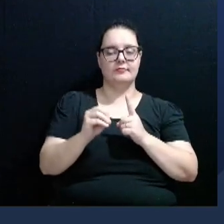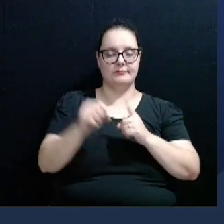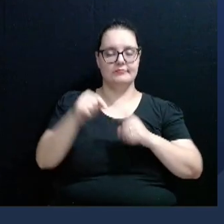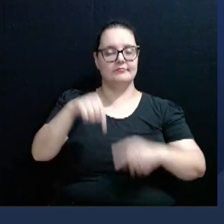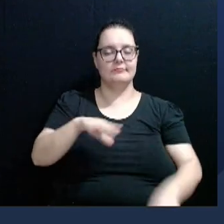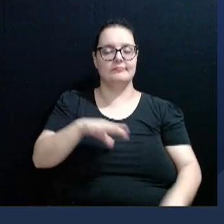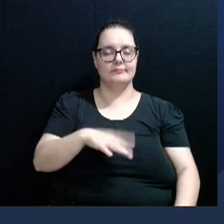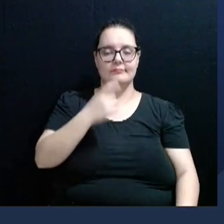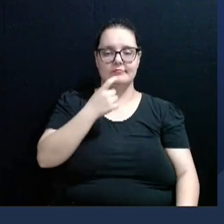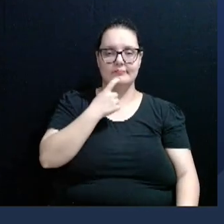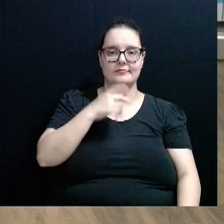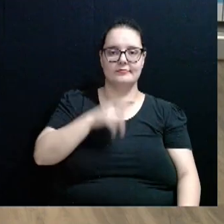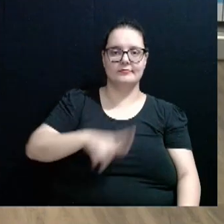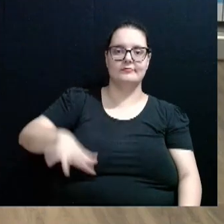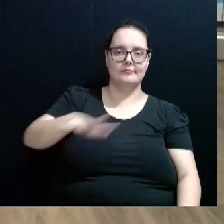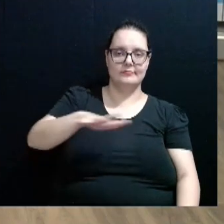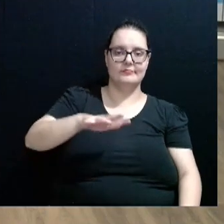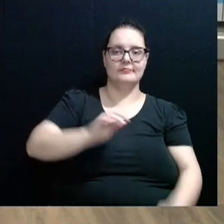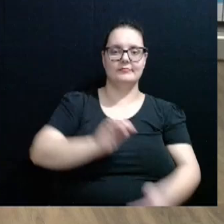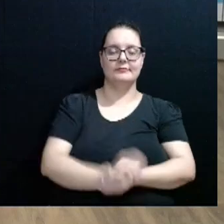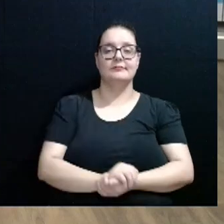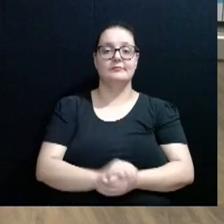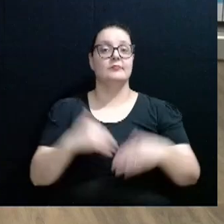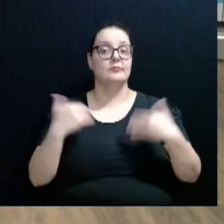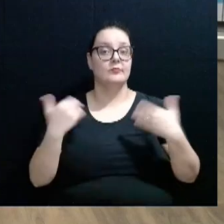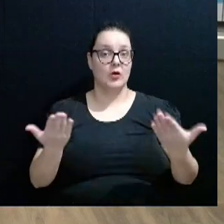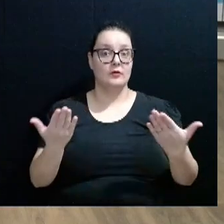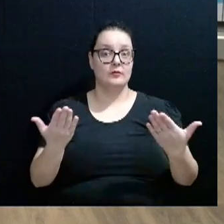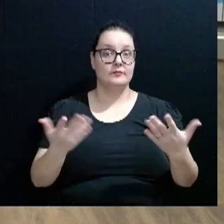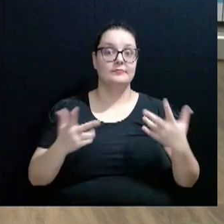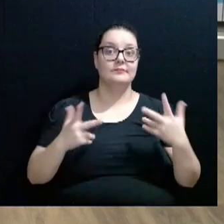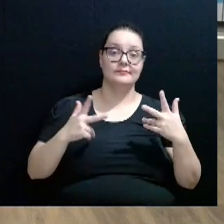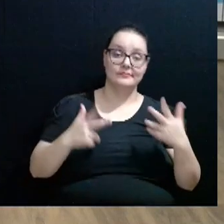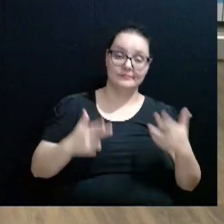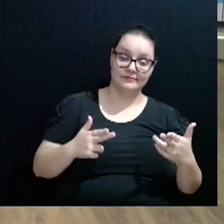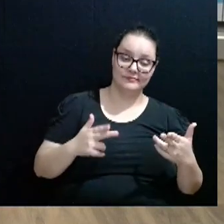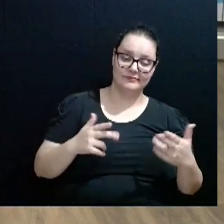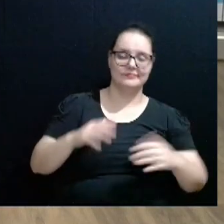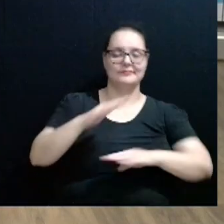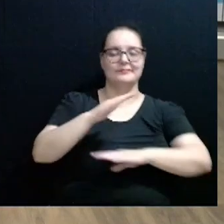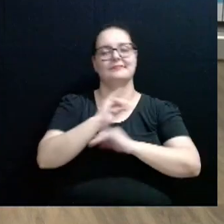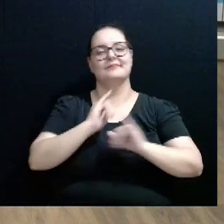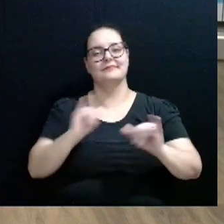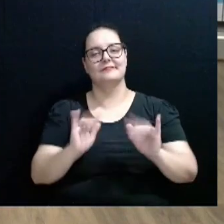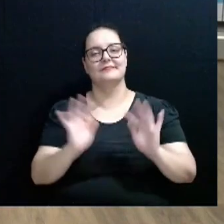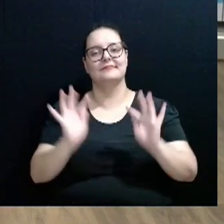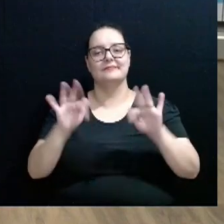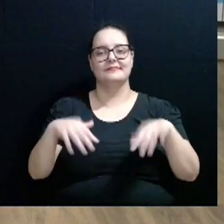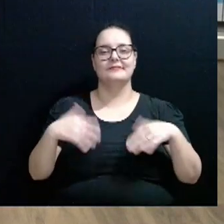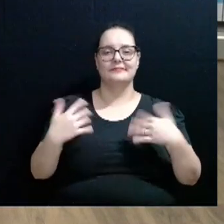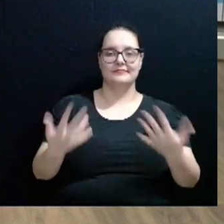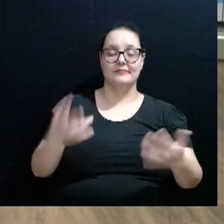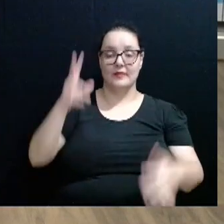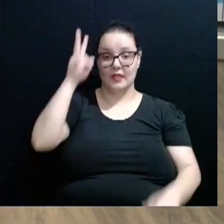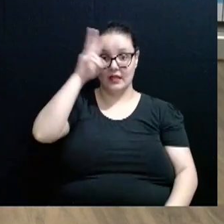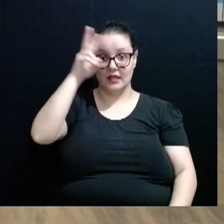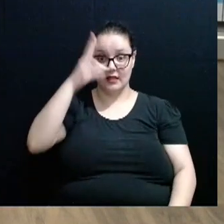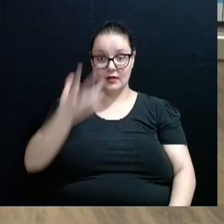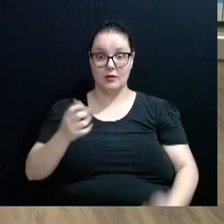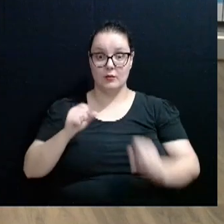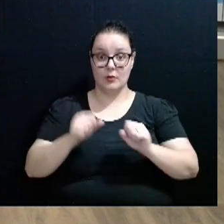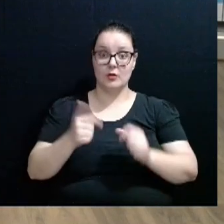região. Bem, e com isso, o Câmara Notícia fica por aqui. Lembrando que você pode continuar com a nossa